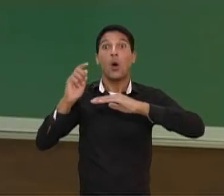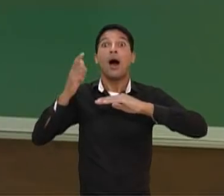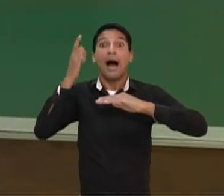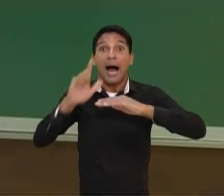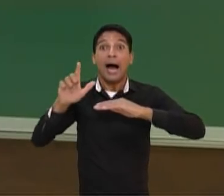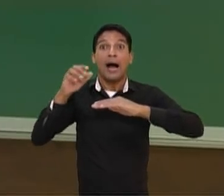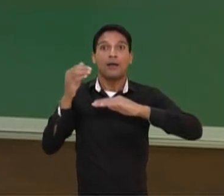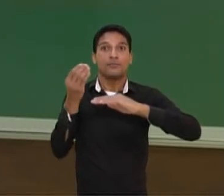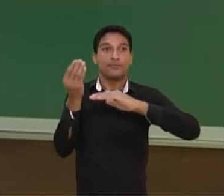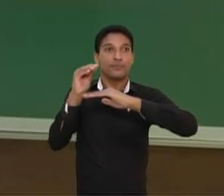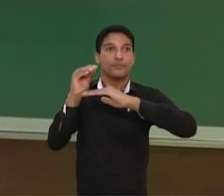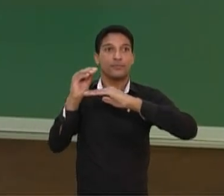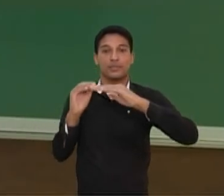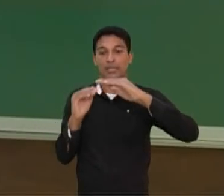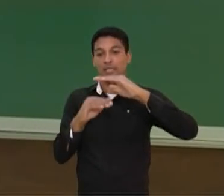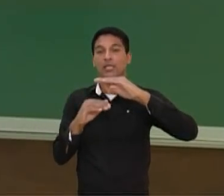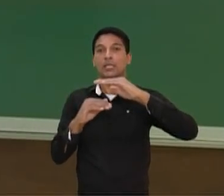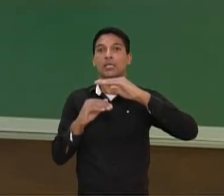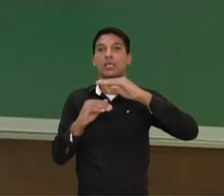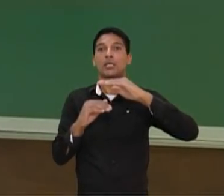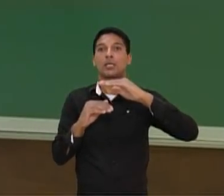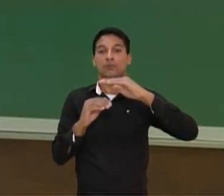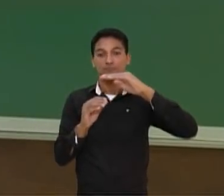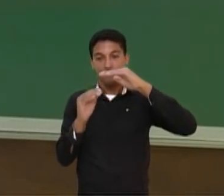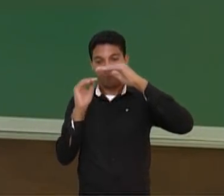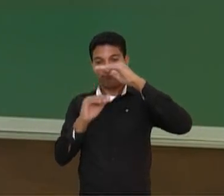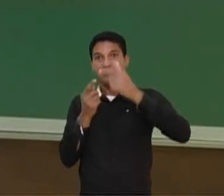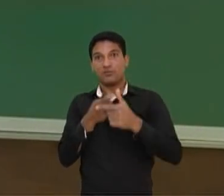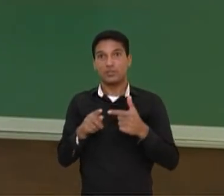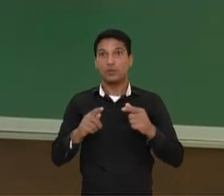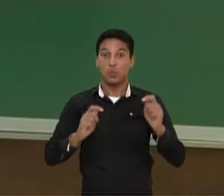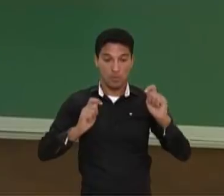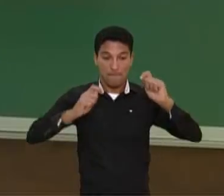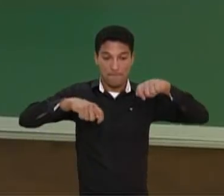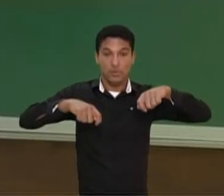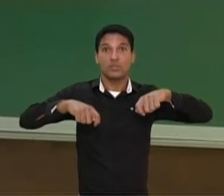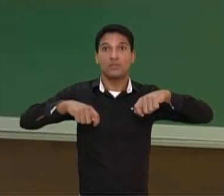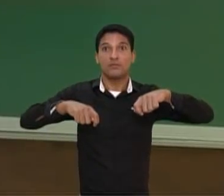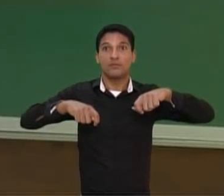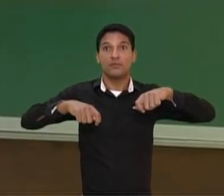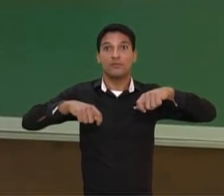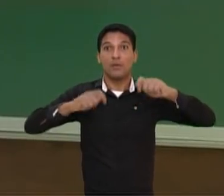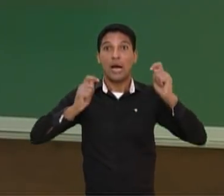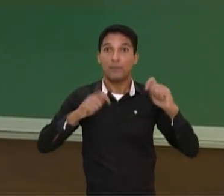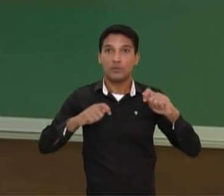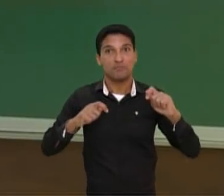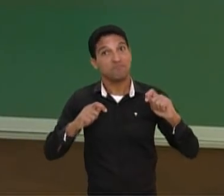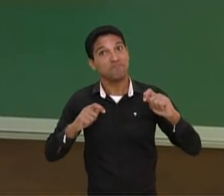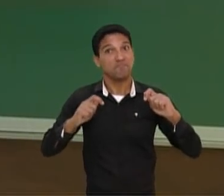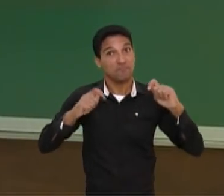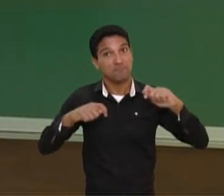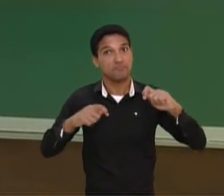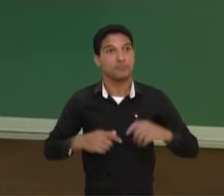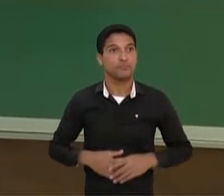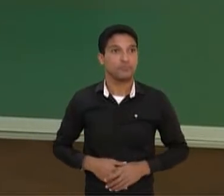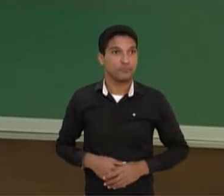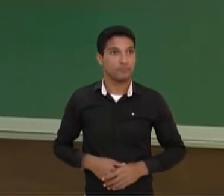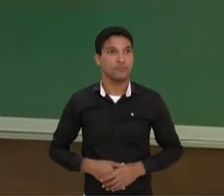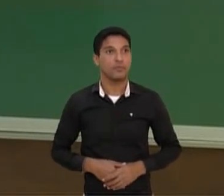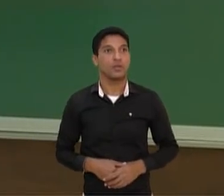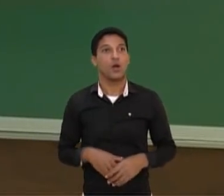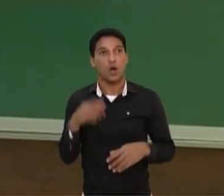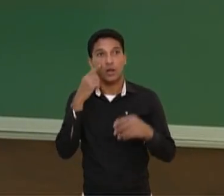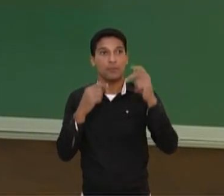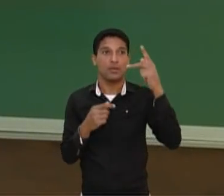divisão. Favoráveis dividido por possíveis. Nesse caso, nós temos um caso favorável em